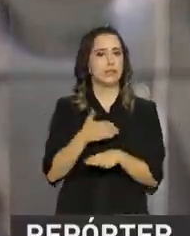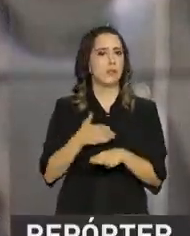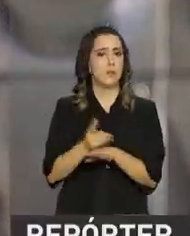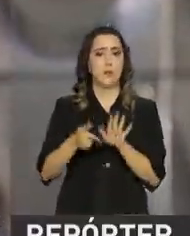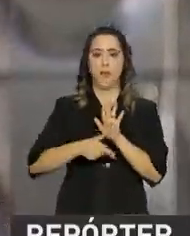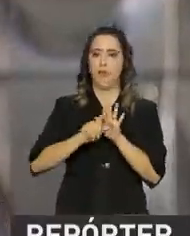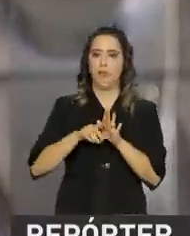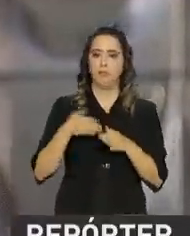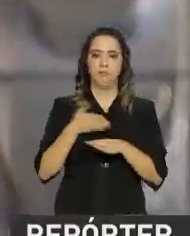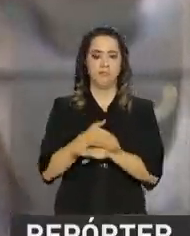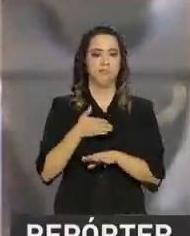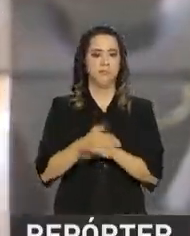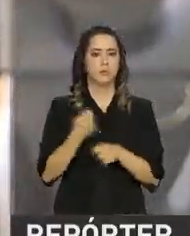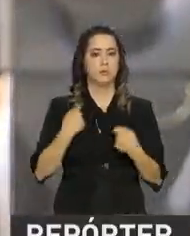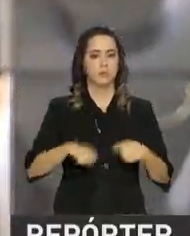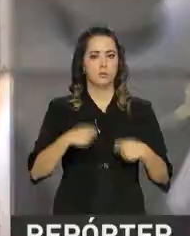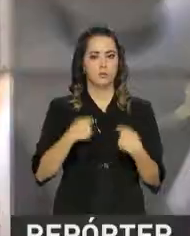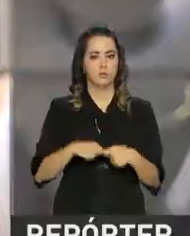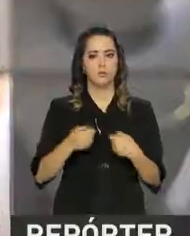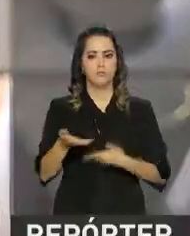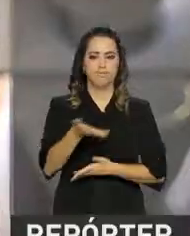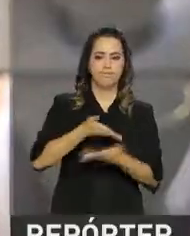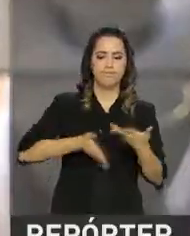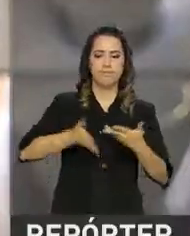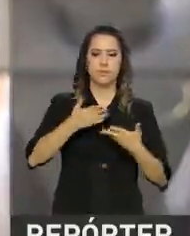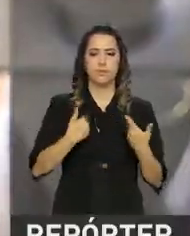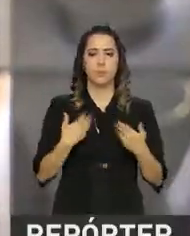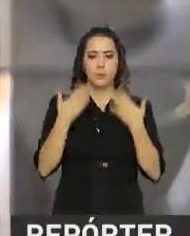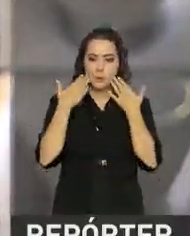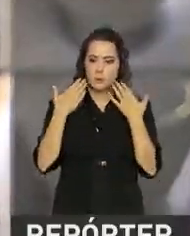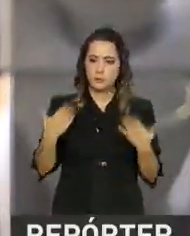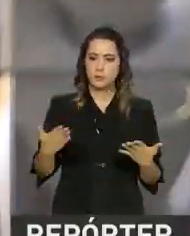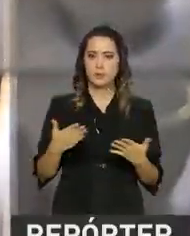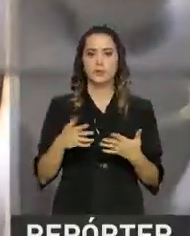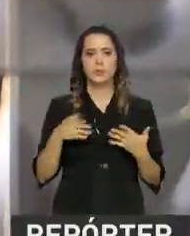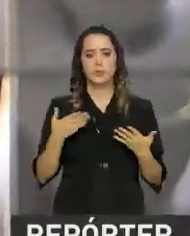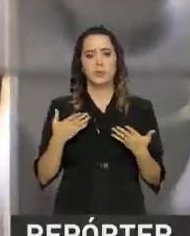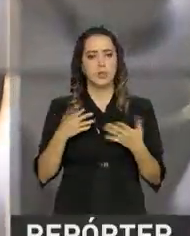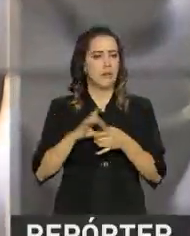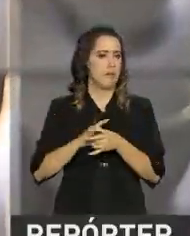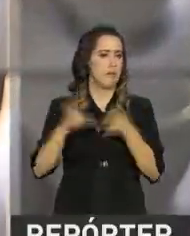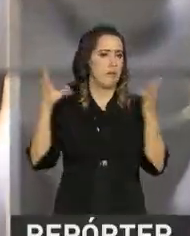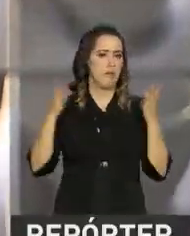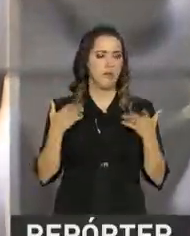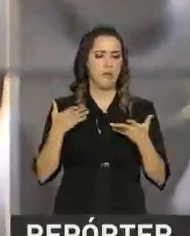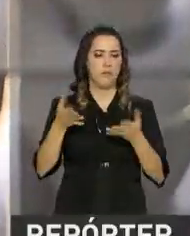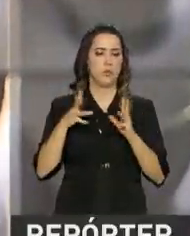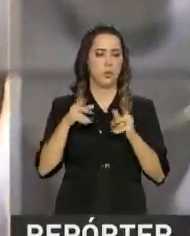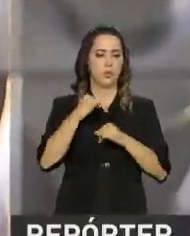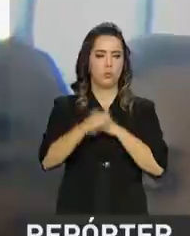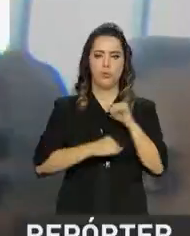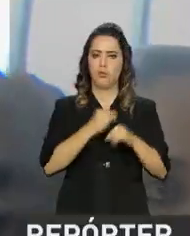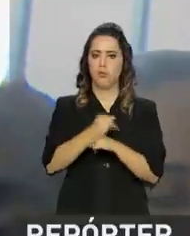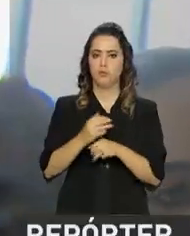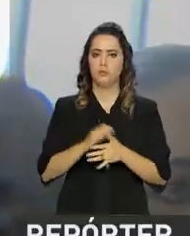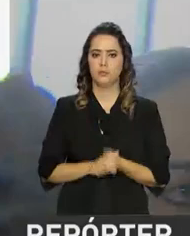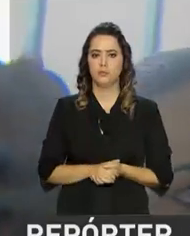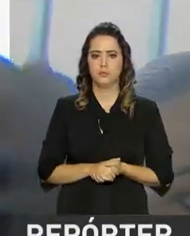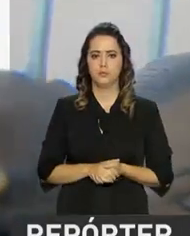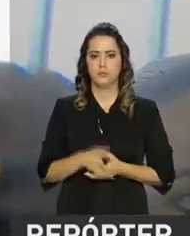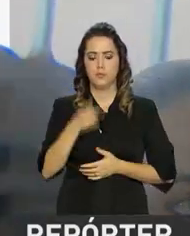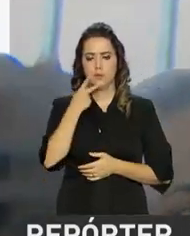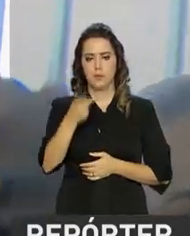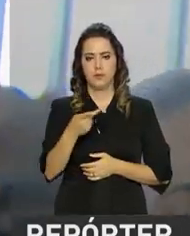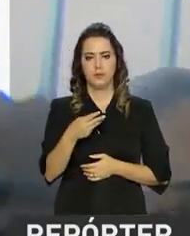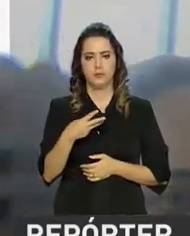mais cedo à mídia e precisam de uma mediação para não ficarem expostas selvagemmente, né, a tudo que chega pela internet para elas. A Constituição que vai